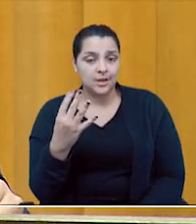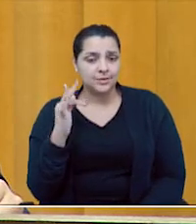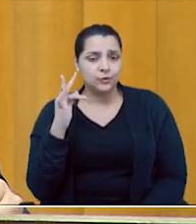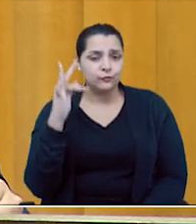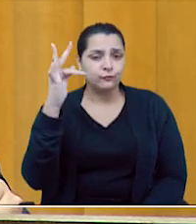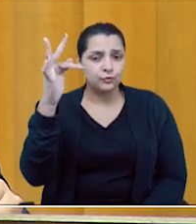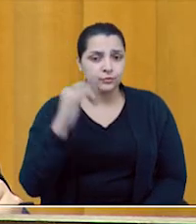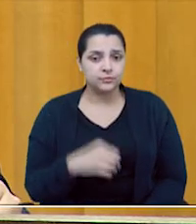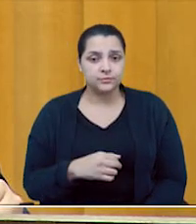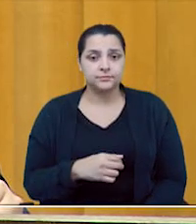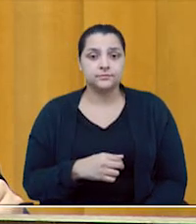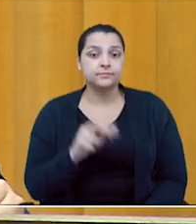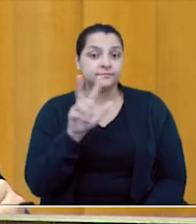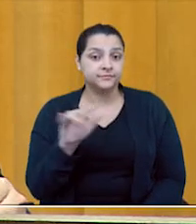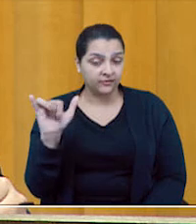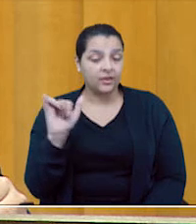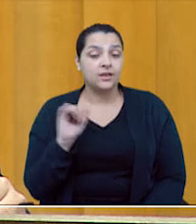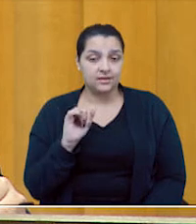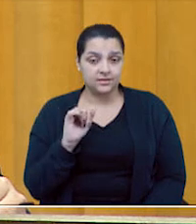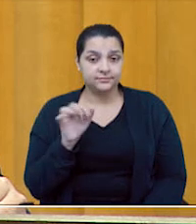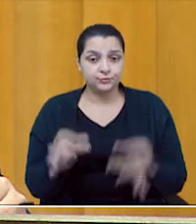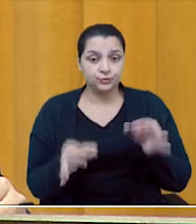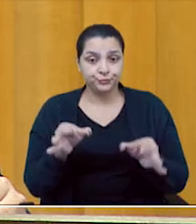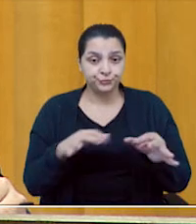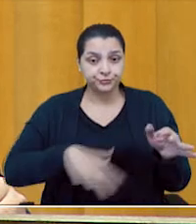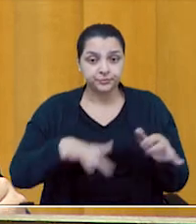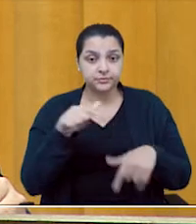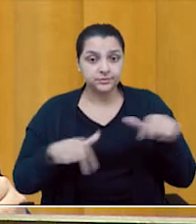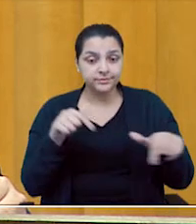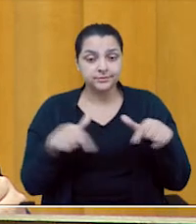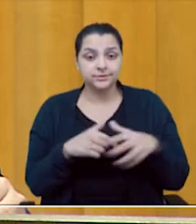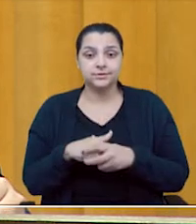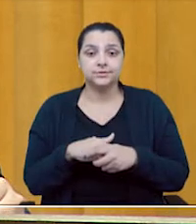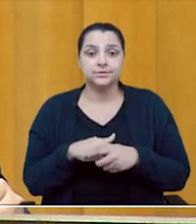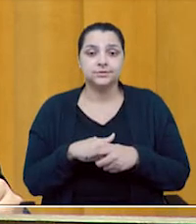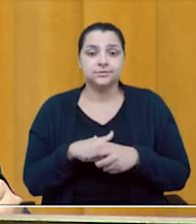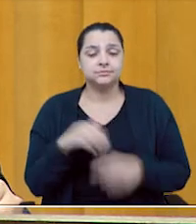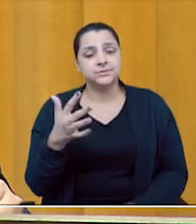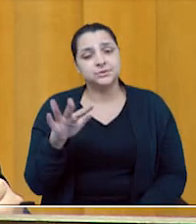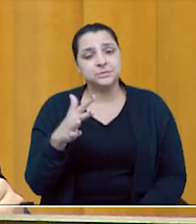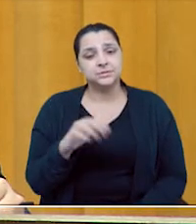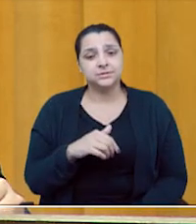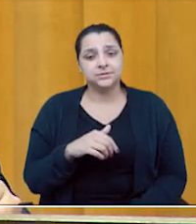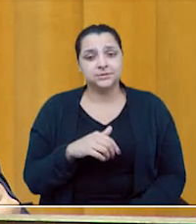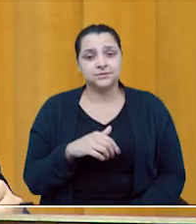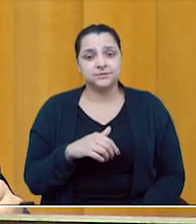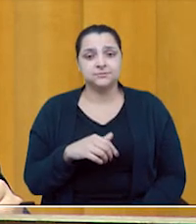ter na Justiça do Trabalho alguma coisa como